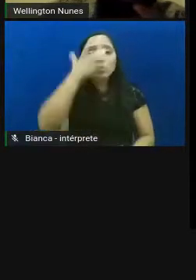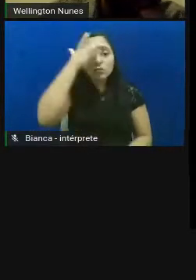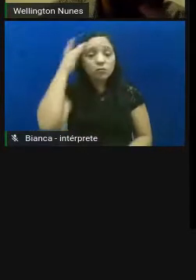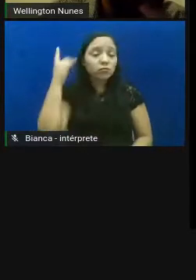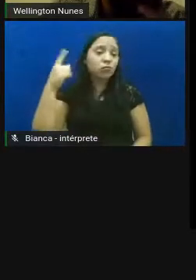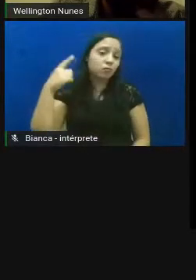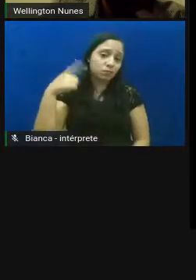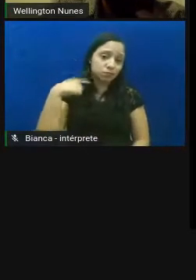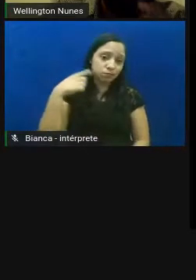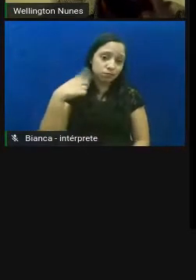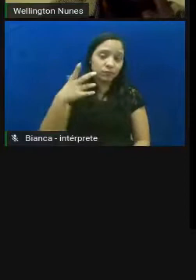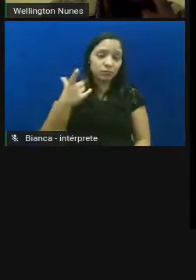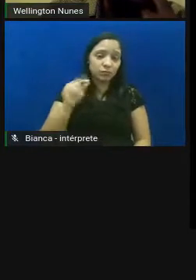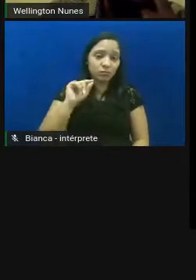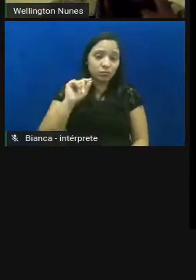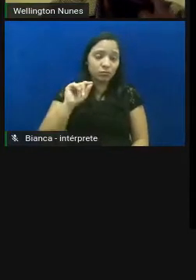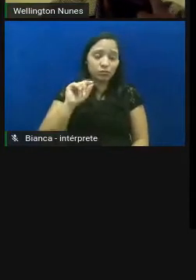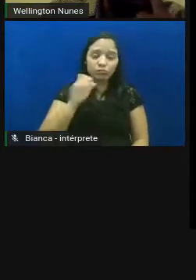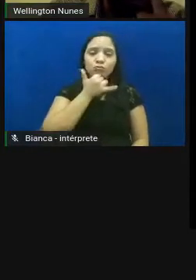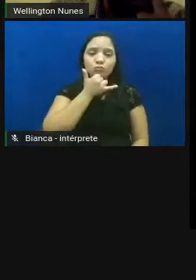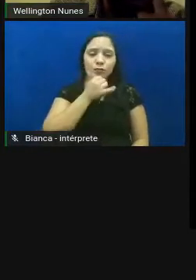hepatite.